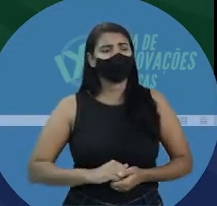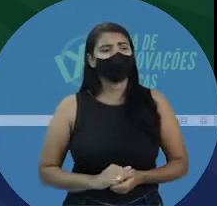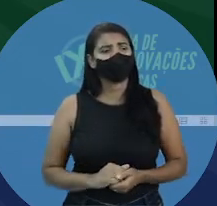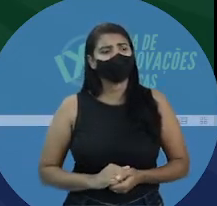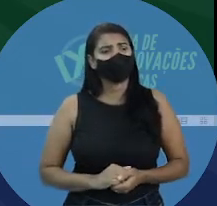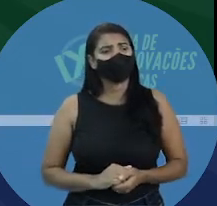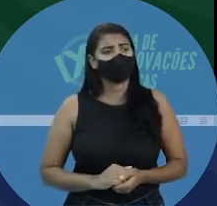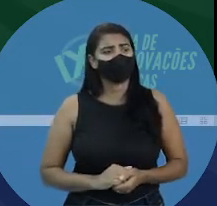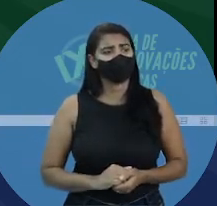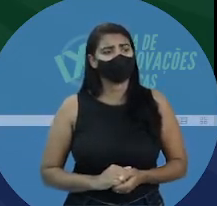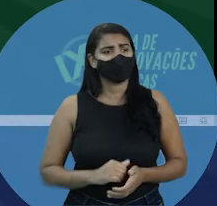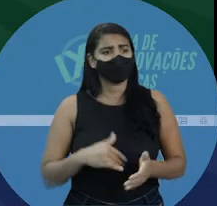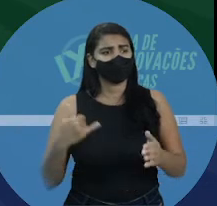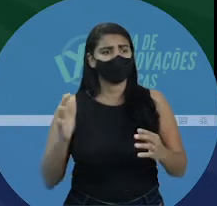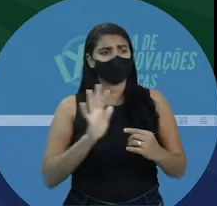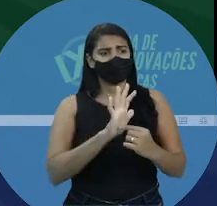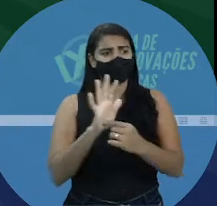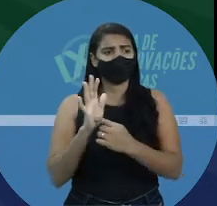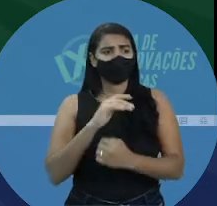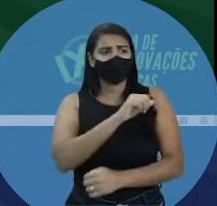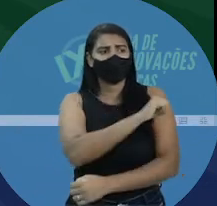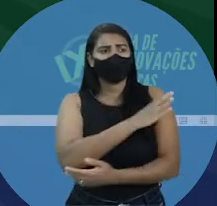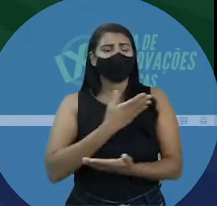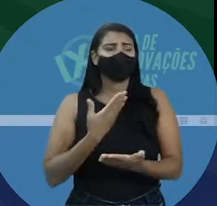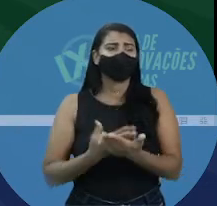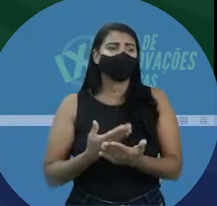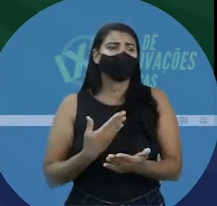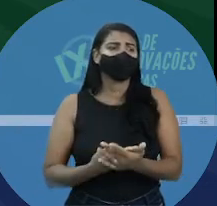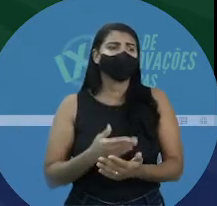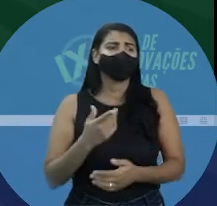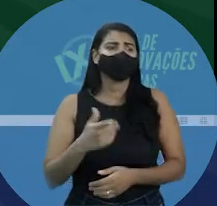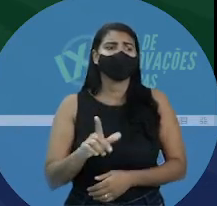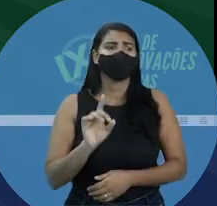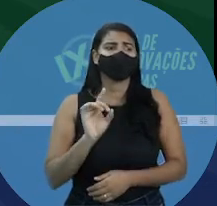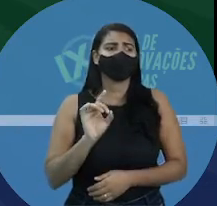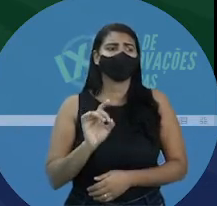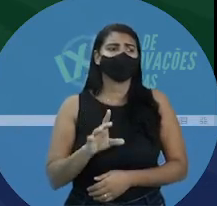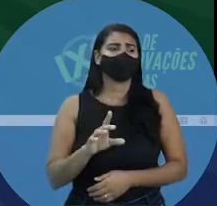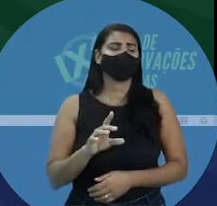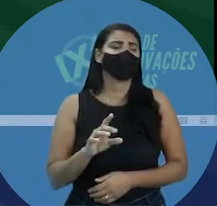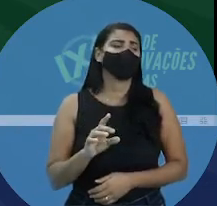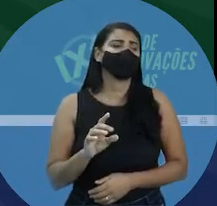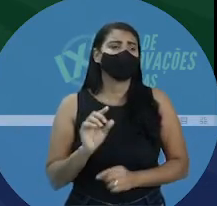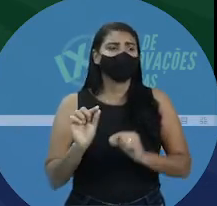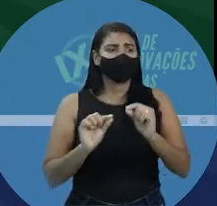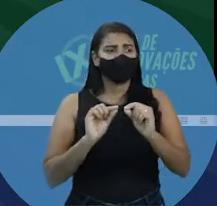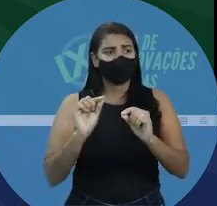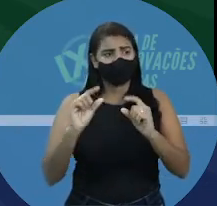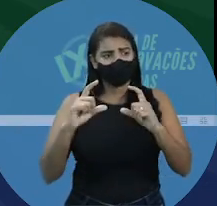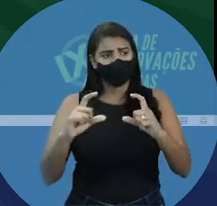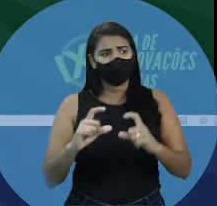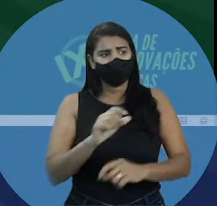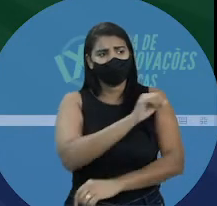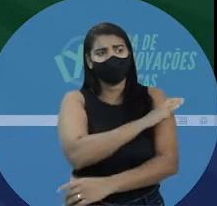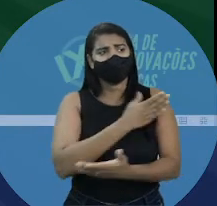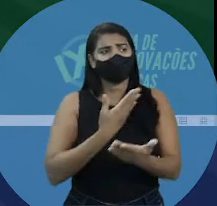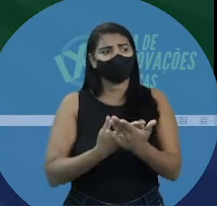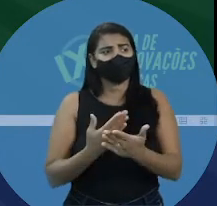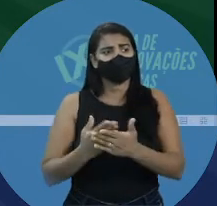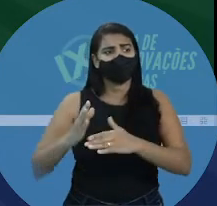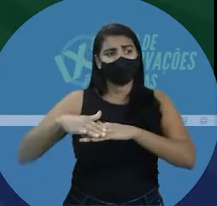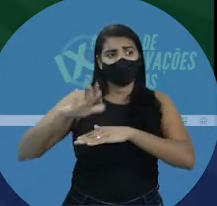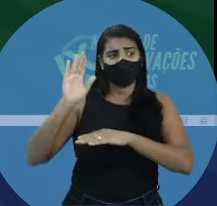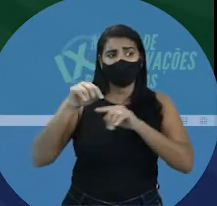tirar e mostrar para o aluno que não só além o estudar vai além da sala